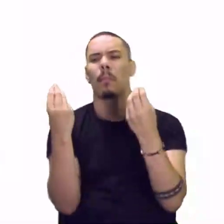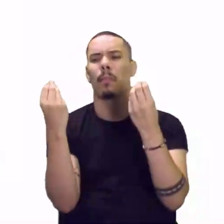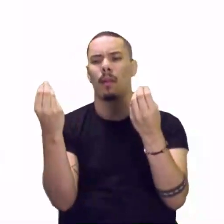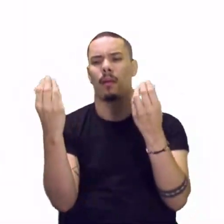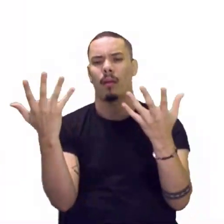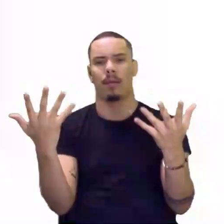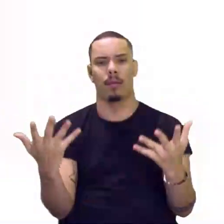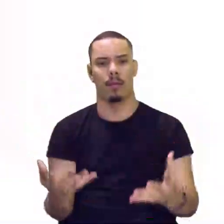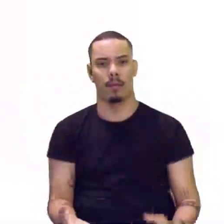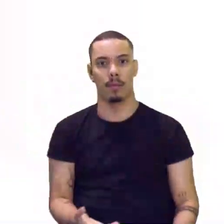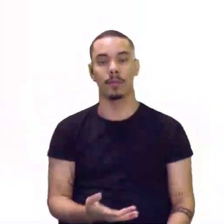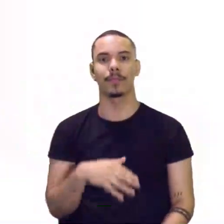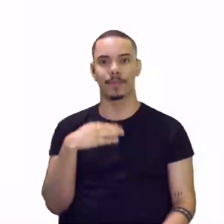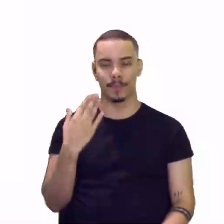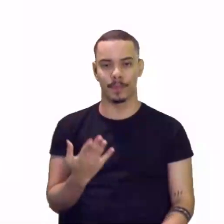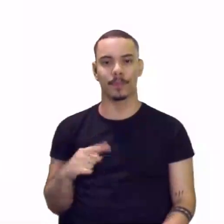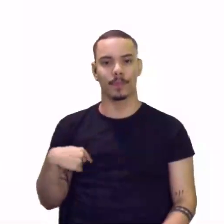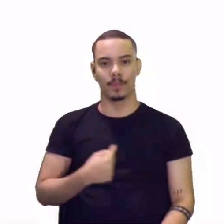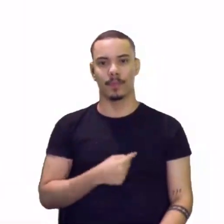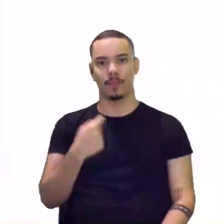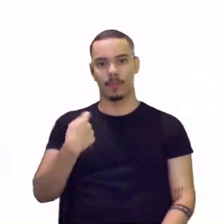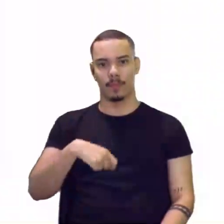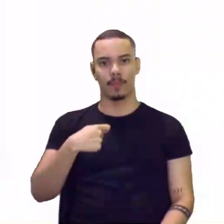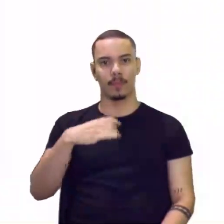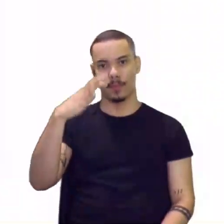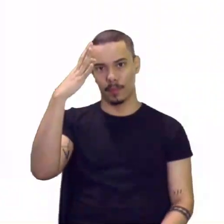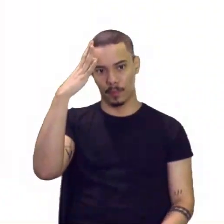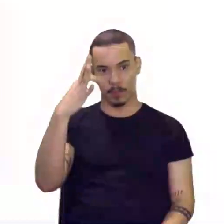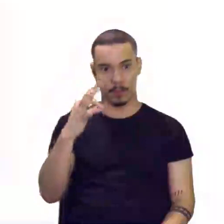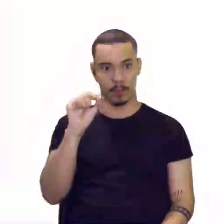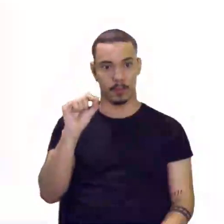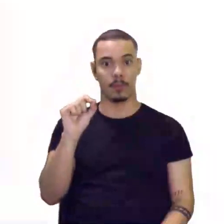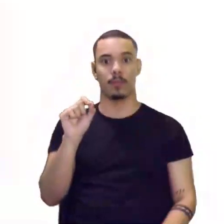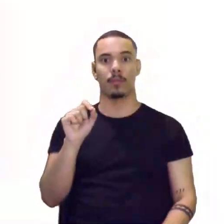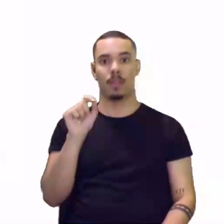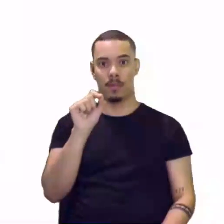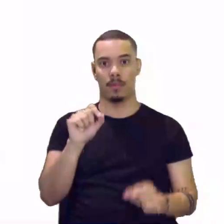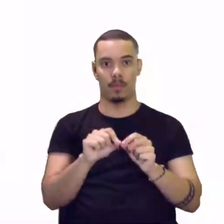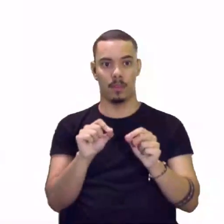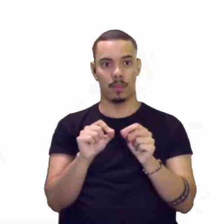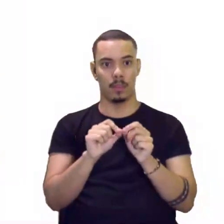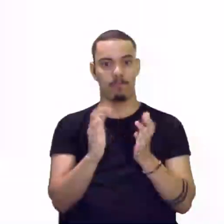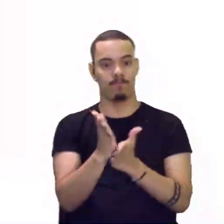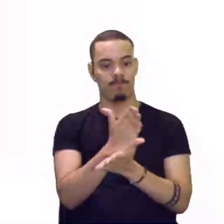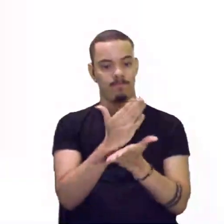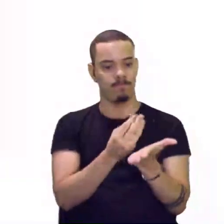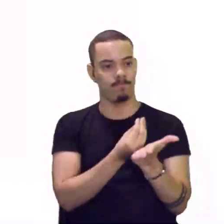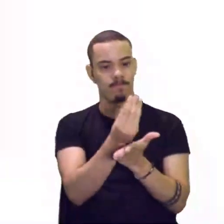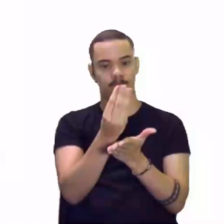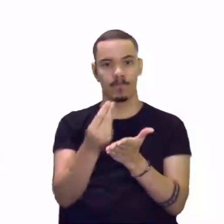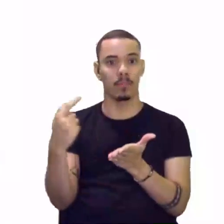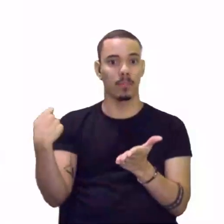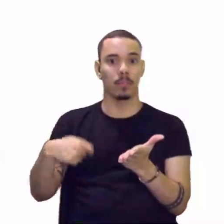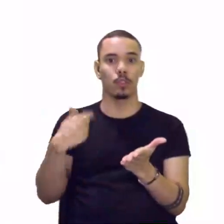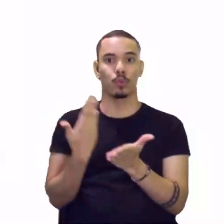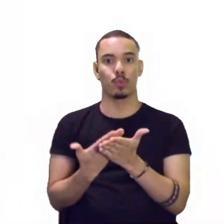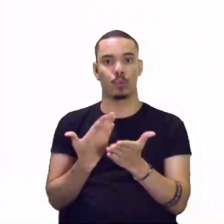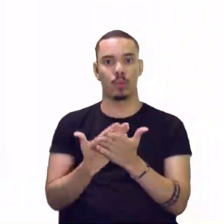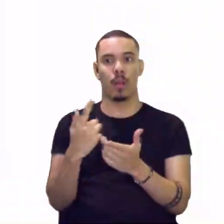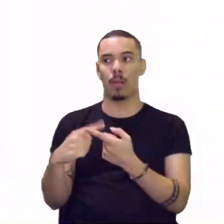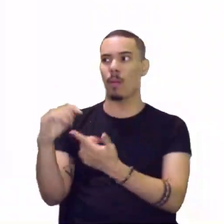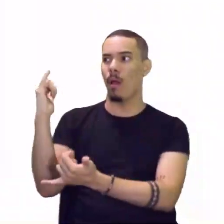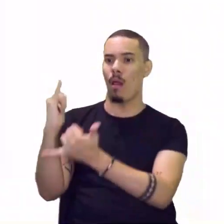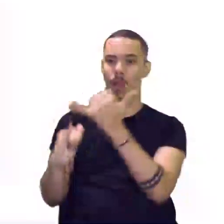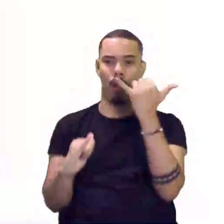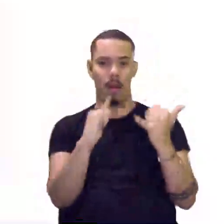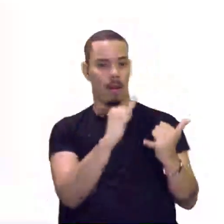regionalizar? Então, a gente precisa regionalizar porque a gente precisa estudar essas áreas, né? Que elas são semelhantes.